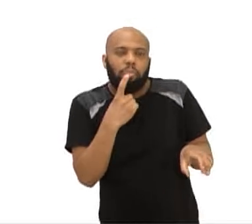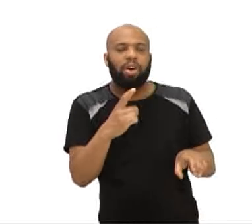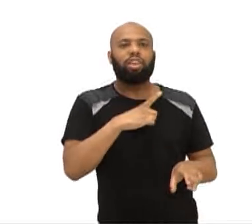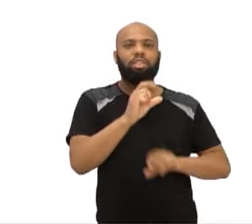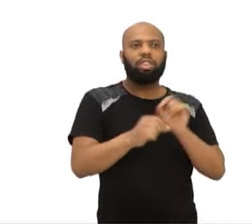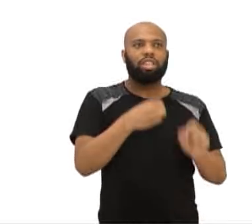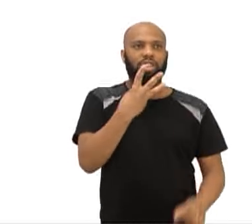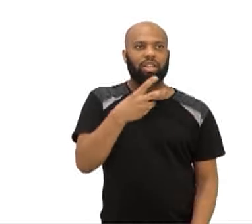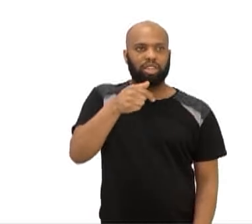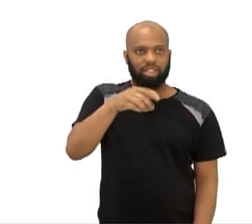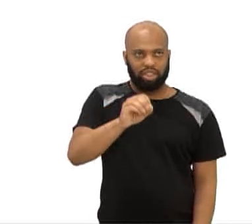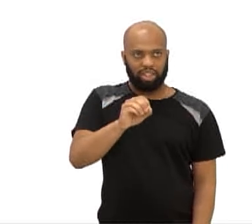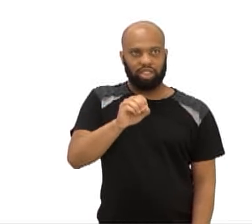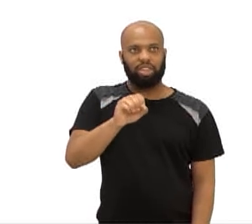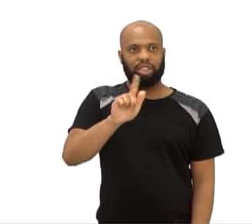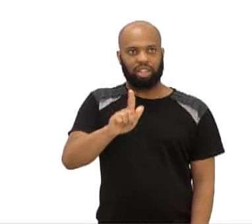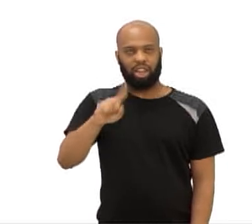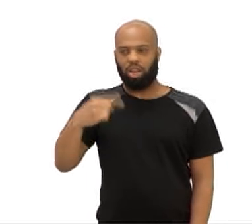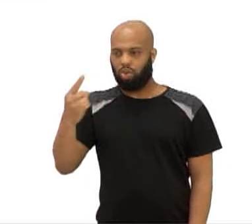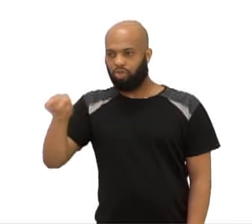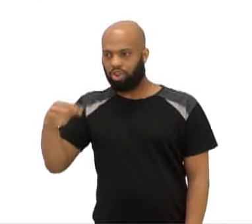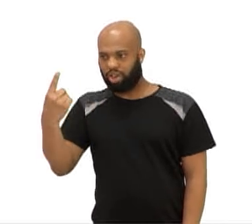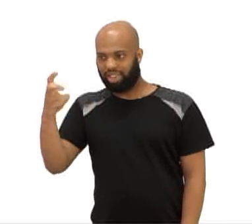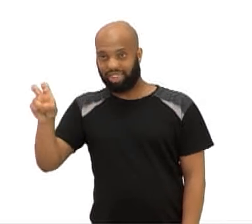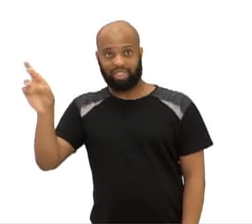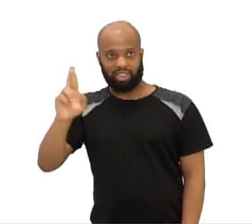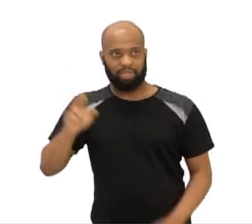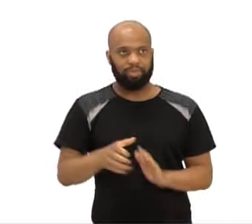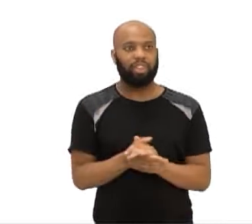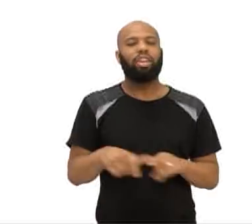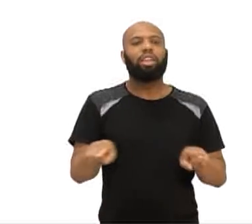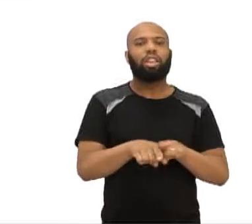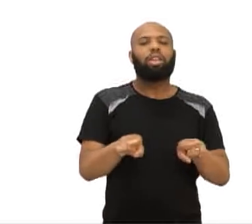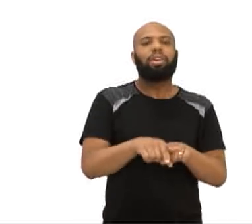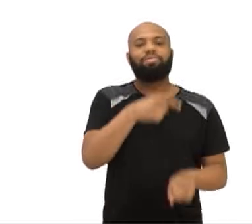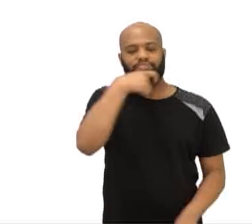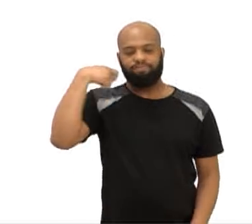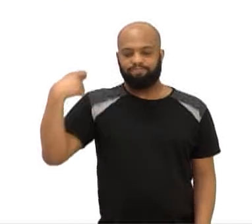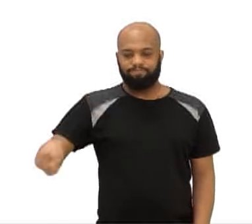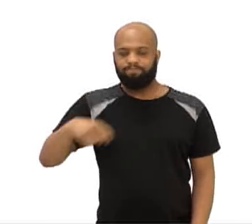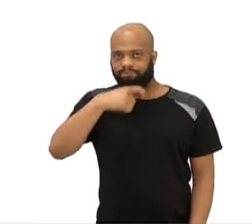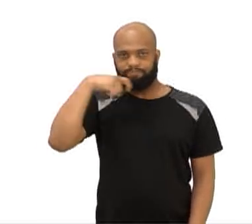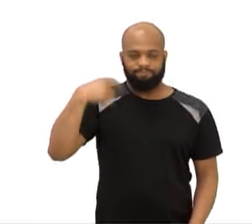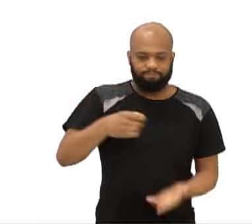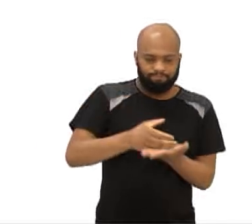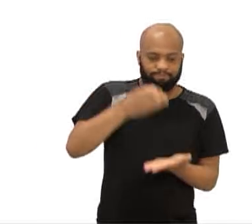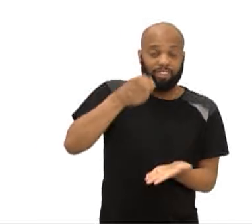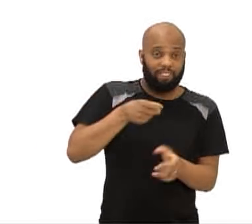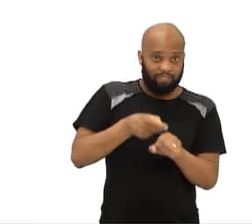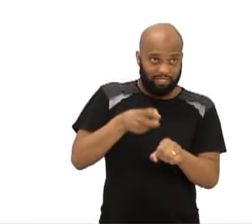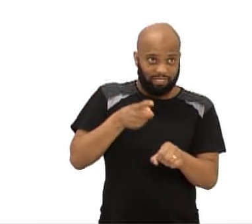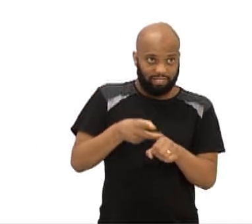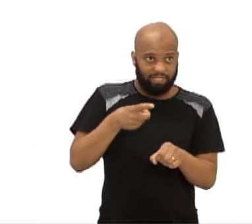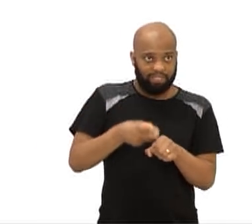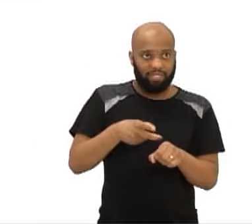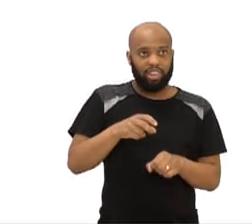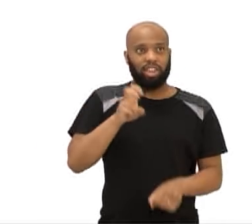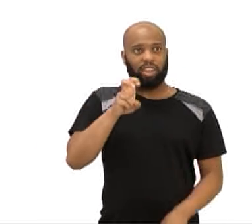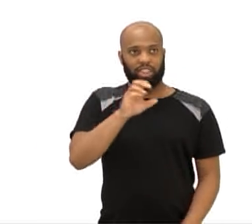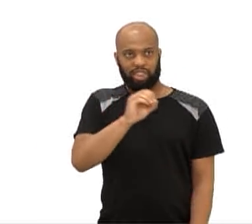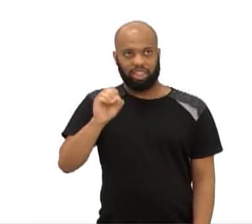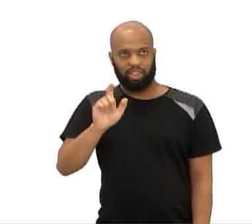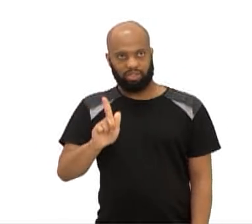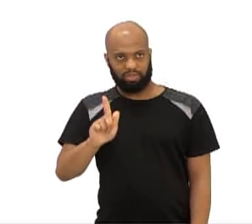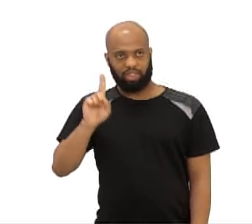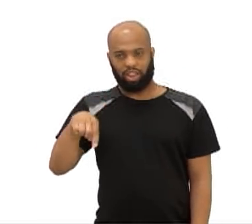370 gramas, por 1,15. Maionese Hellmann's, que é vidro, então esse VD me indica vidro, 500